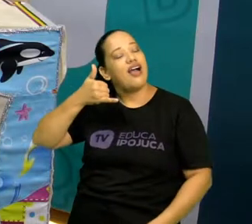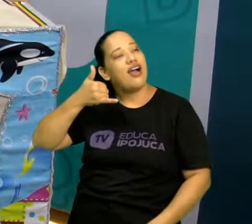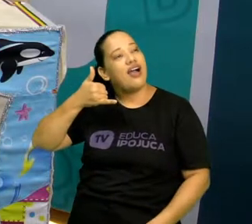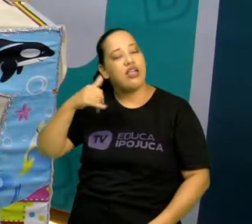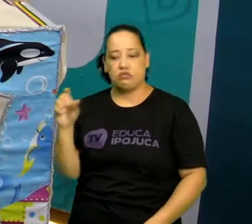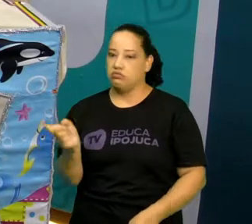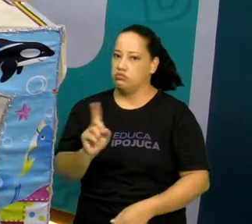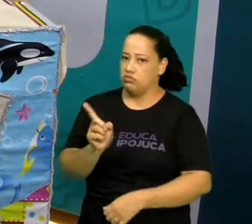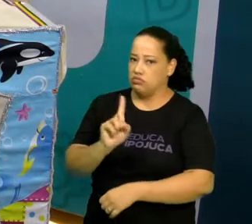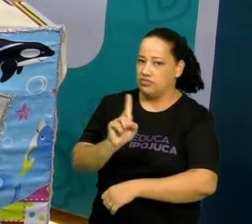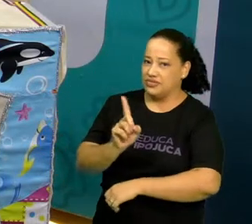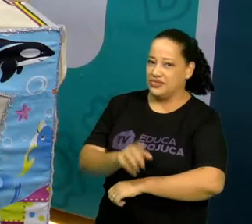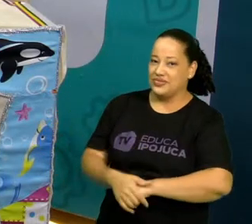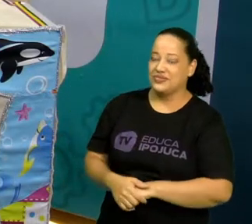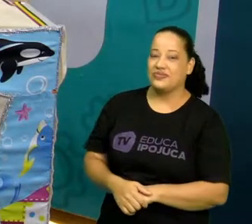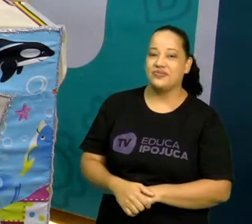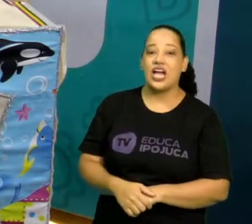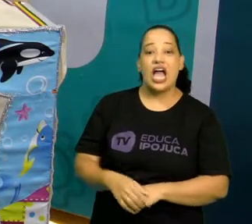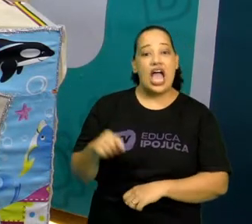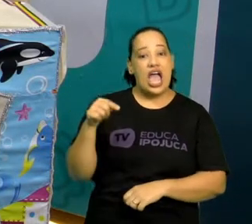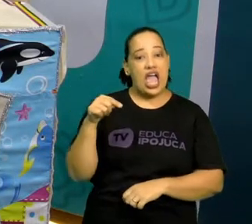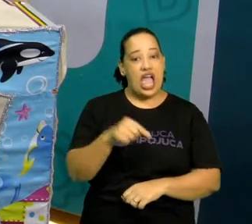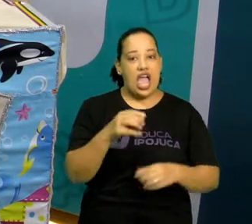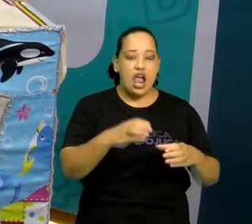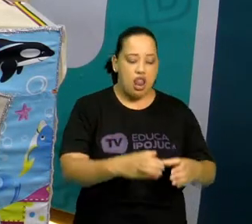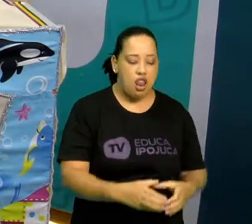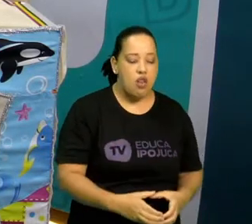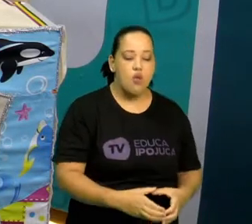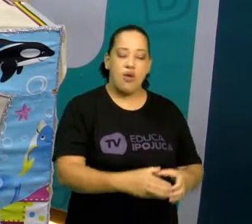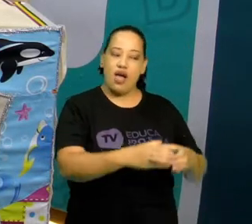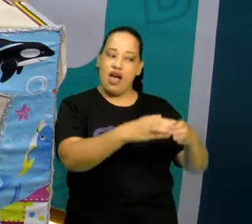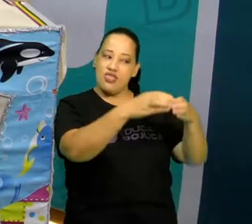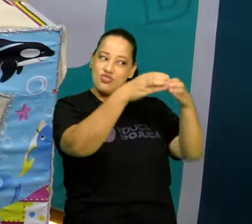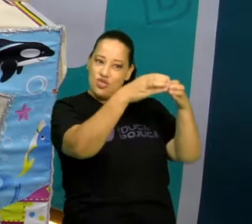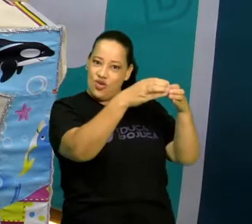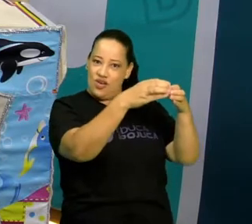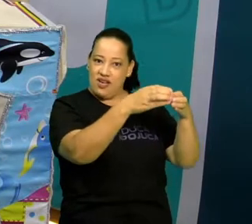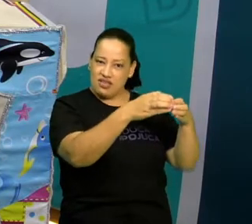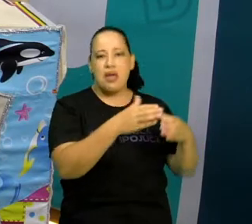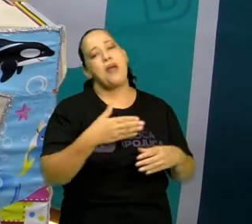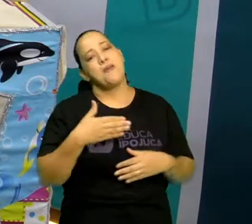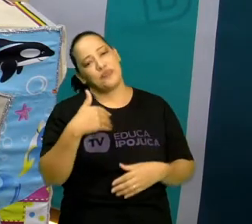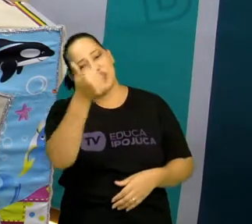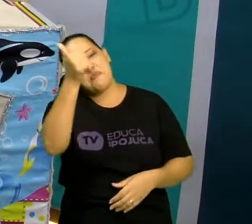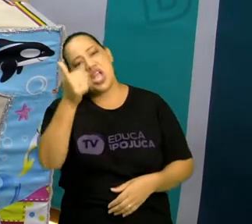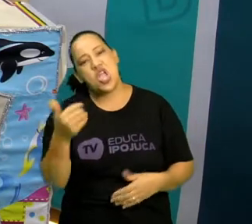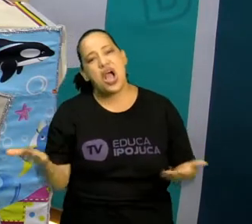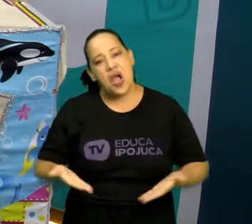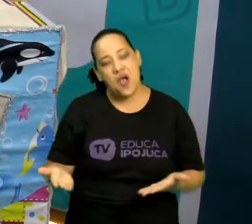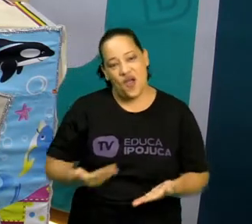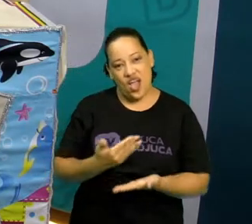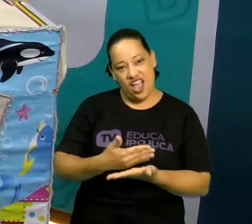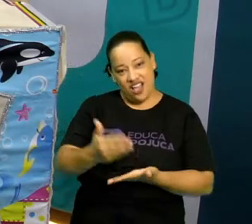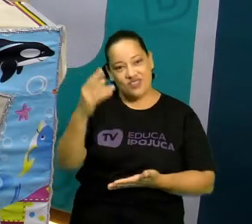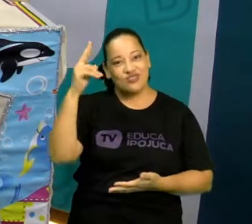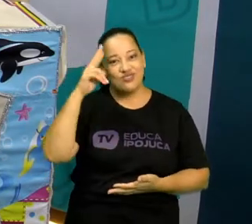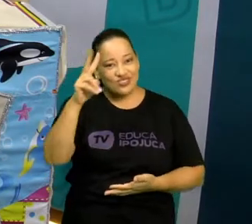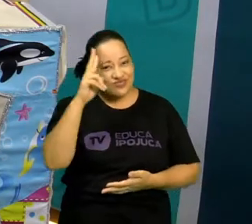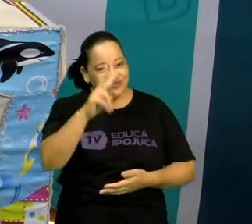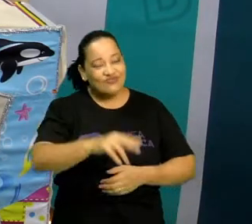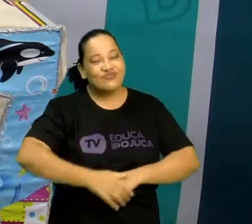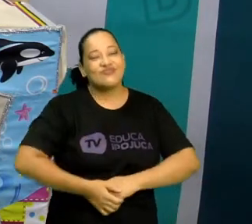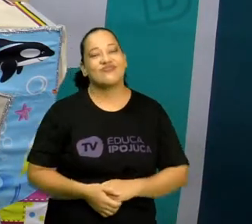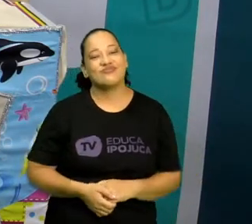Não. É essa torre? Mas tia Lê vai começar a história que é melhor, né? Tá bom. Pronto, vamos lá, né,